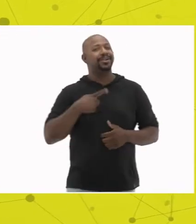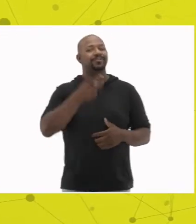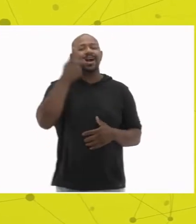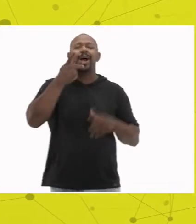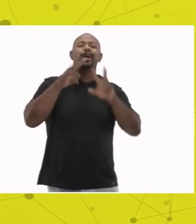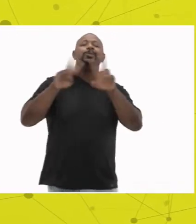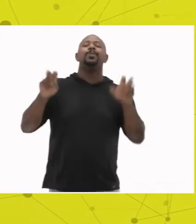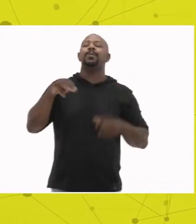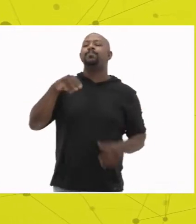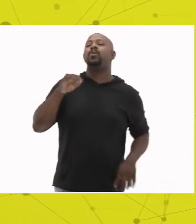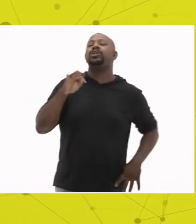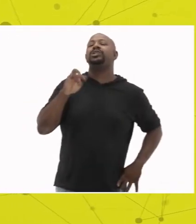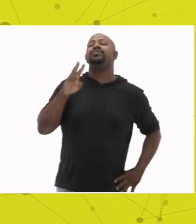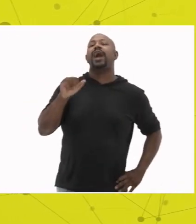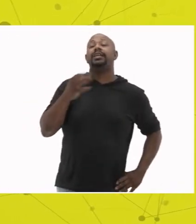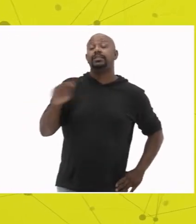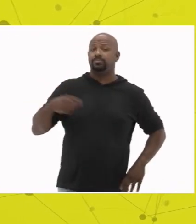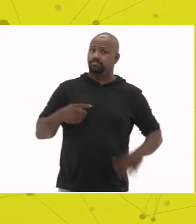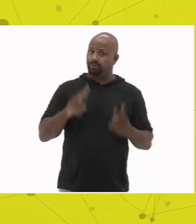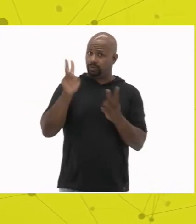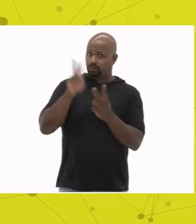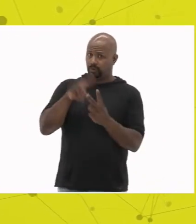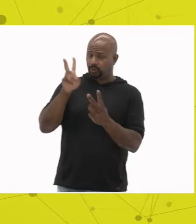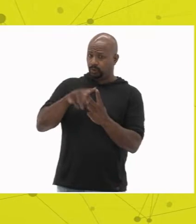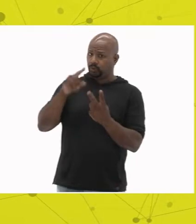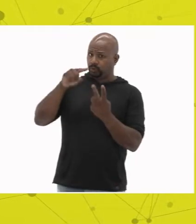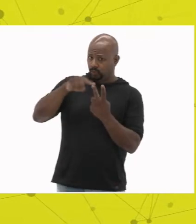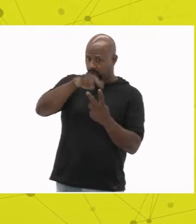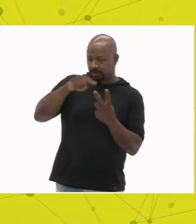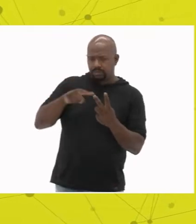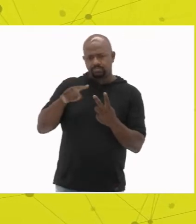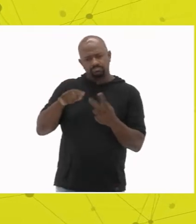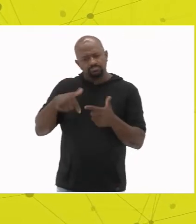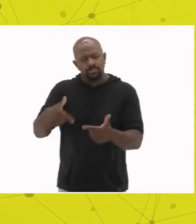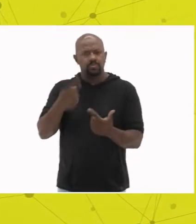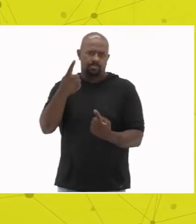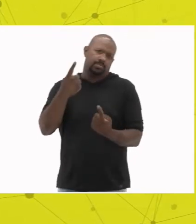Quando falamos de motivação, falamos de 2 maneiras de atender a uma